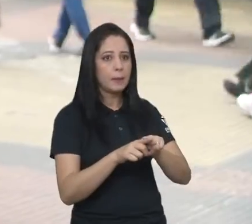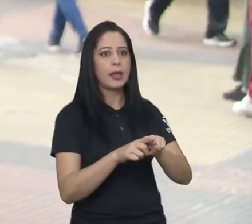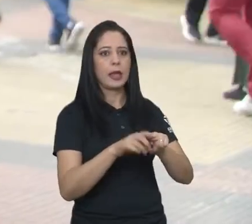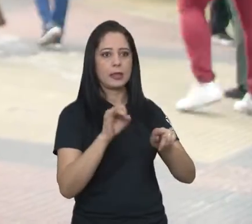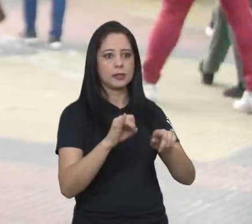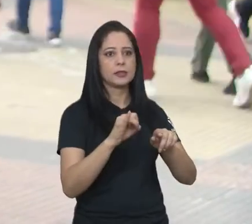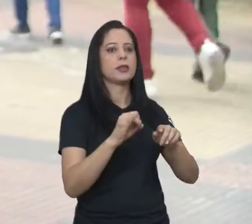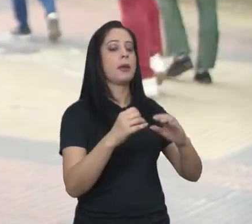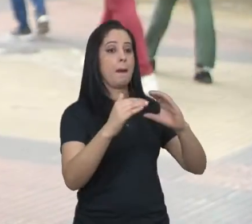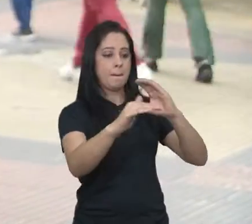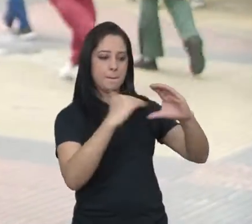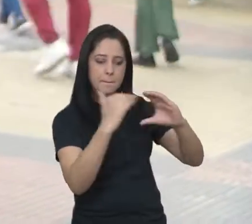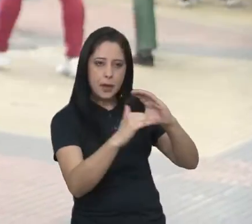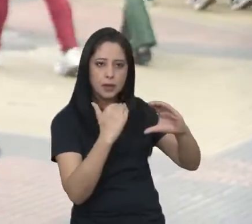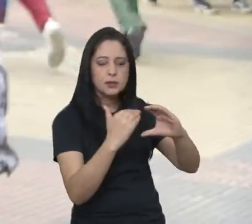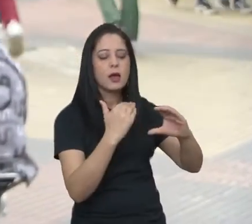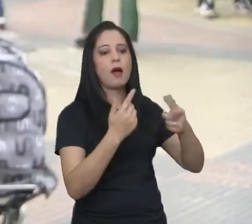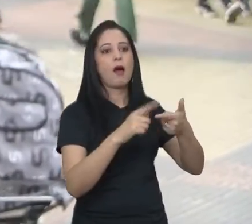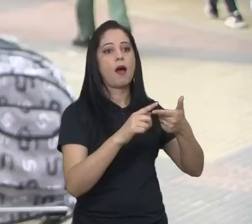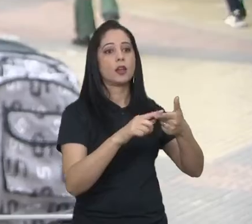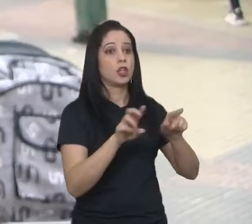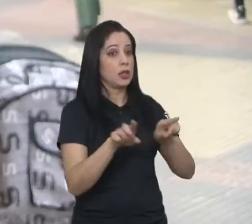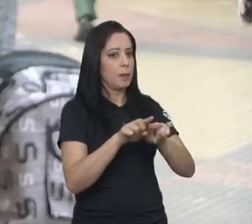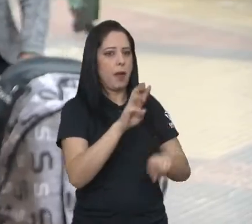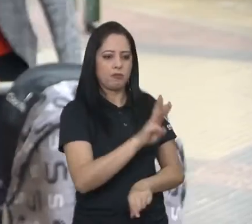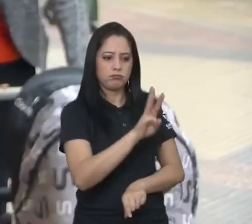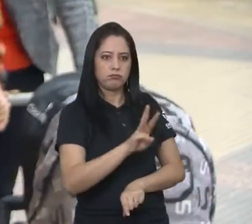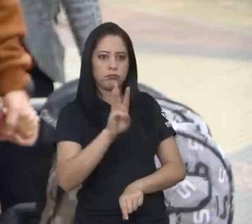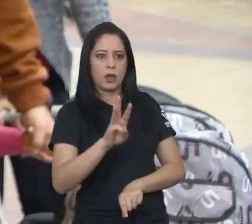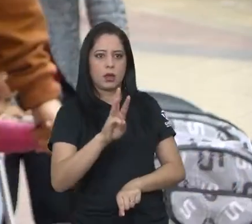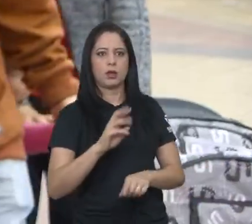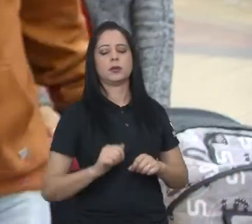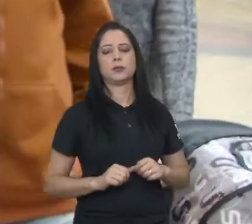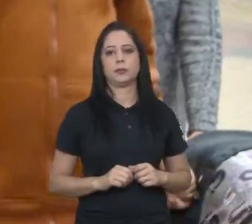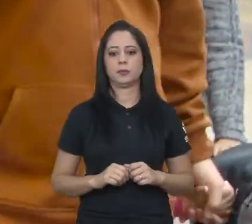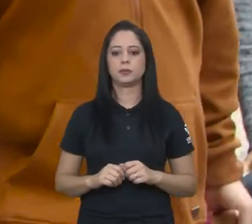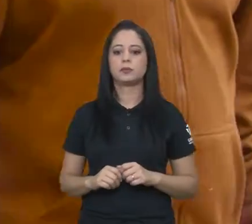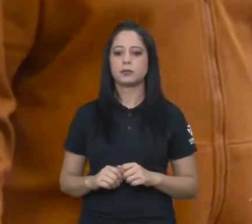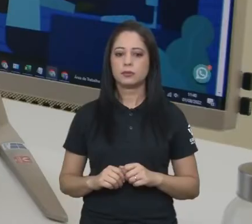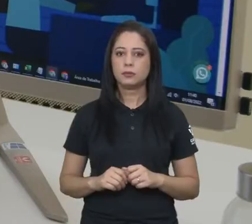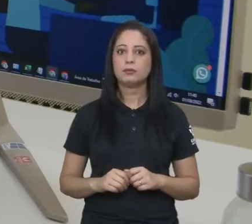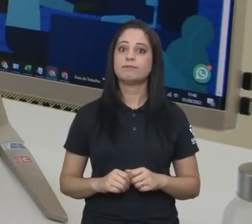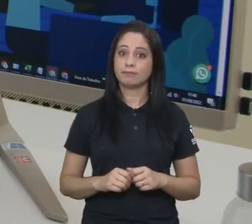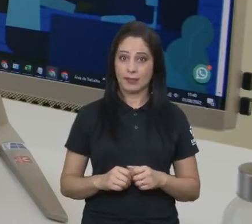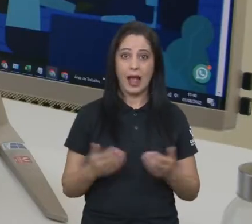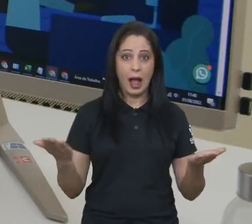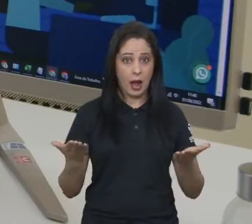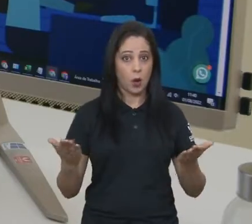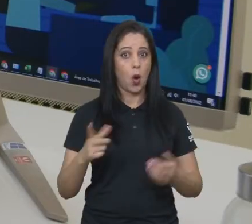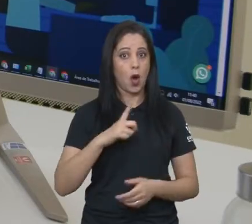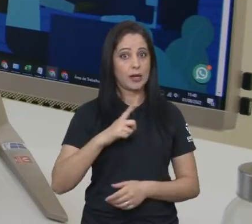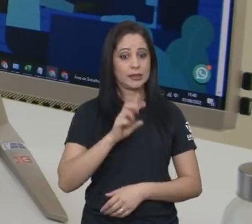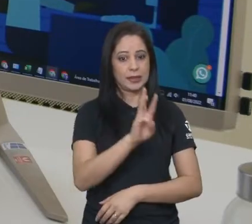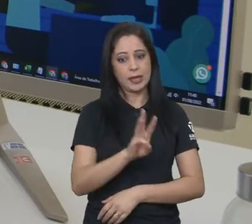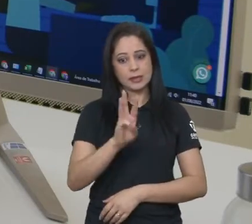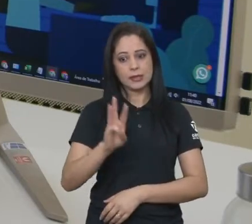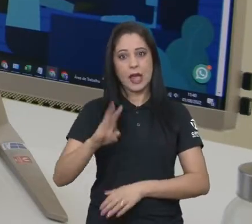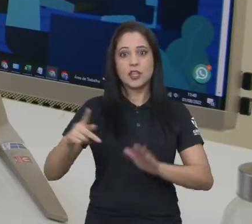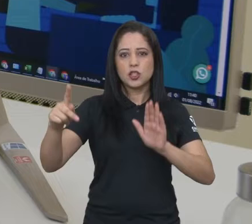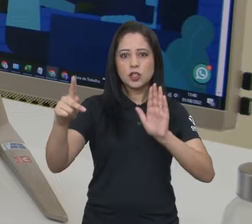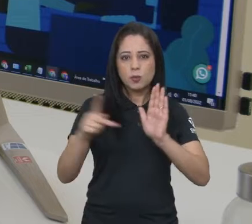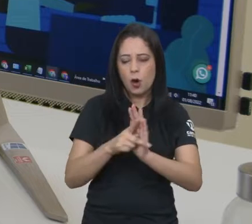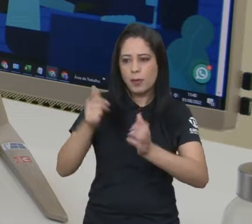né? Então, se for entrar na minha conta, chega mensagem no celular, chega e-mail, para não acontecer isso de novo. Hoje há sites próprios